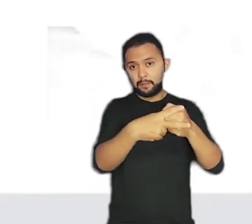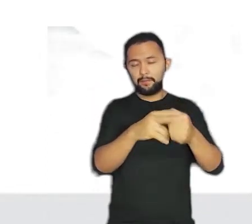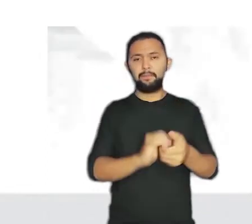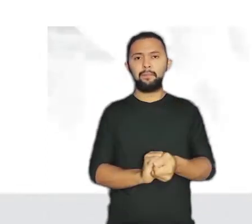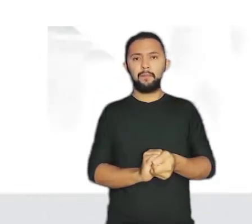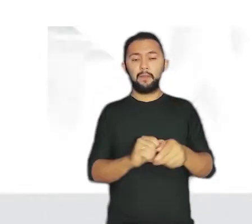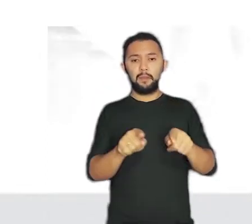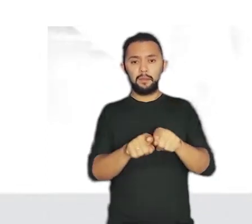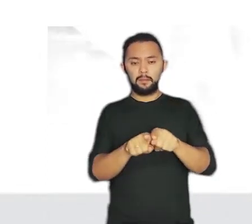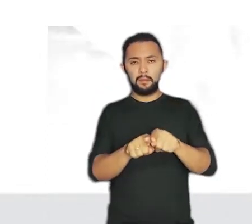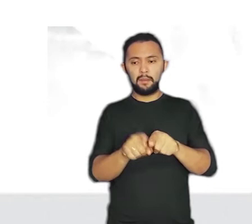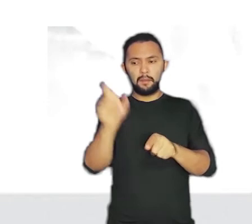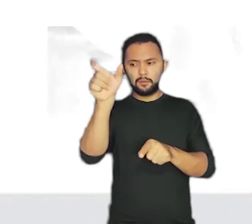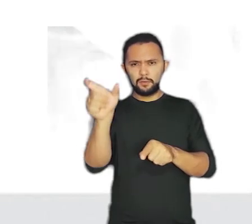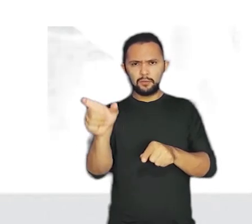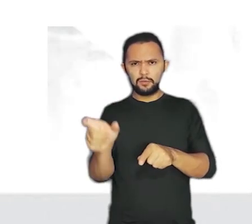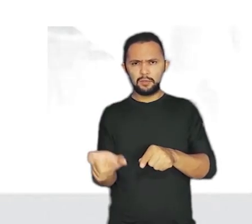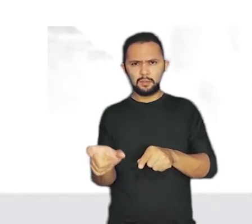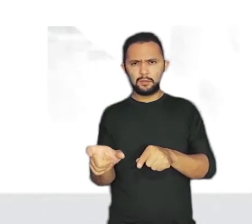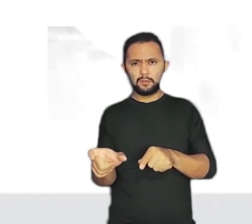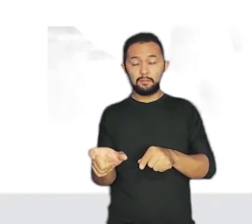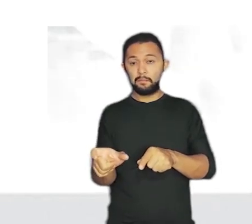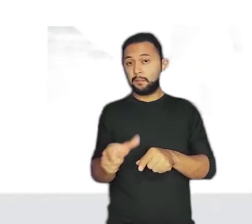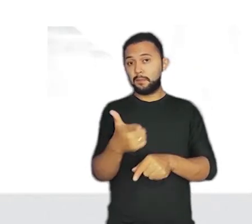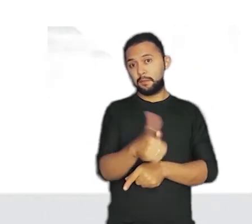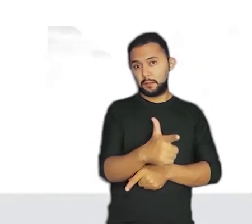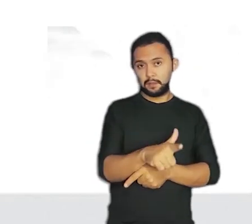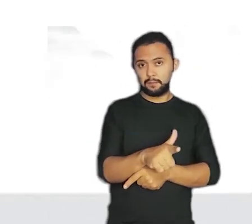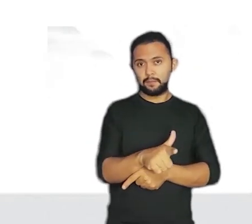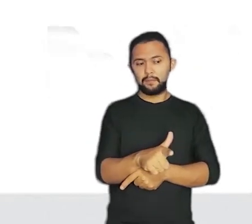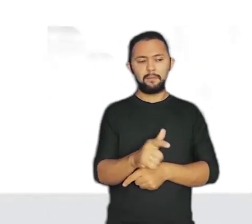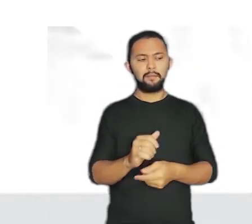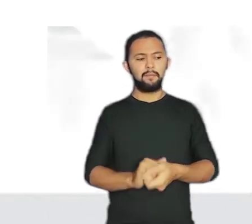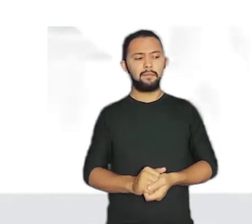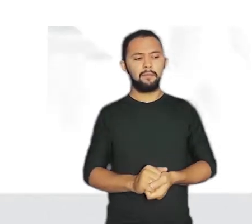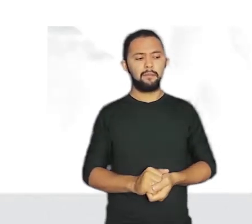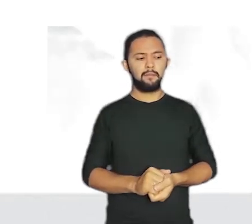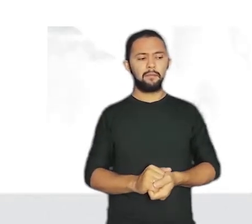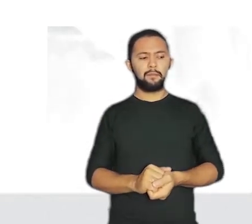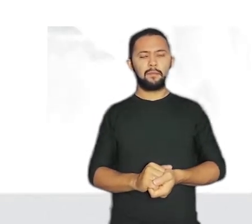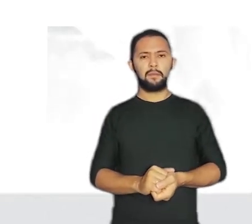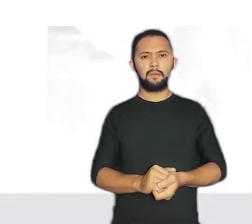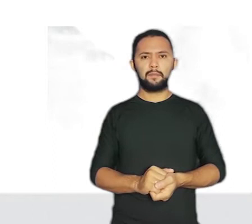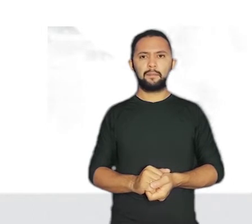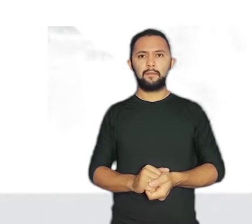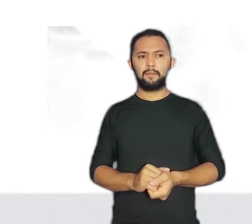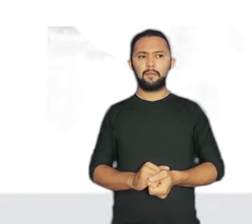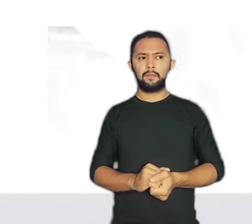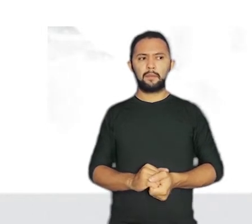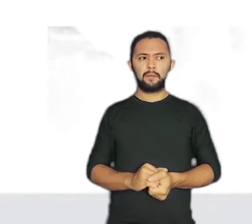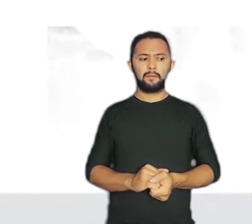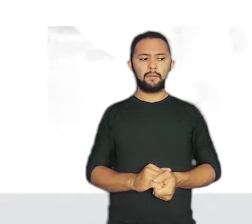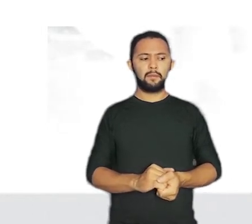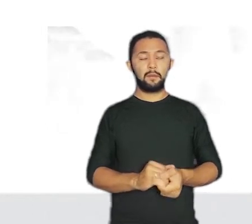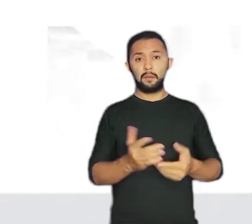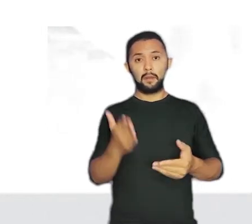sujeito determinado, que são esses 3 aqui, ó, simples, oculto e o composto. Tem um sujeito indeterminado, que é